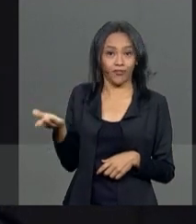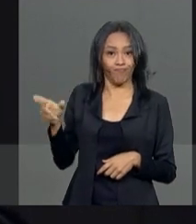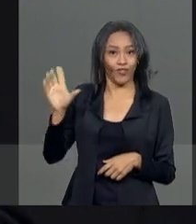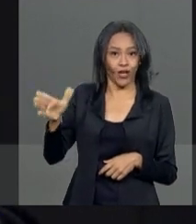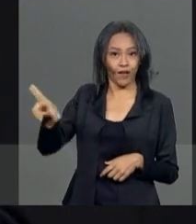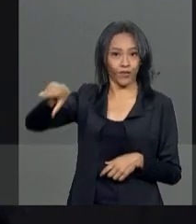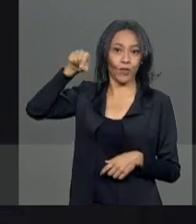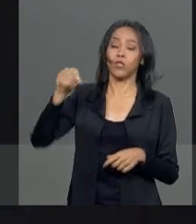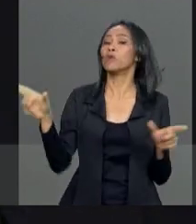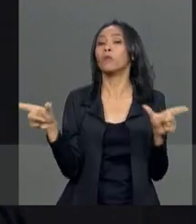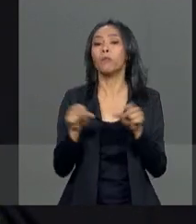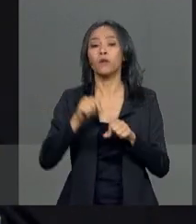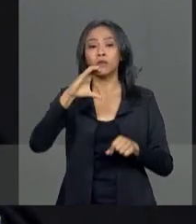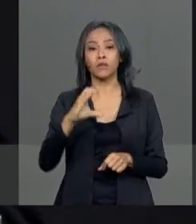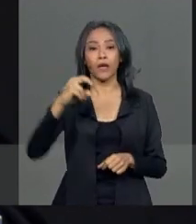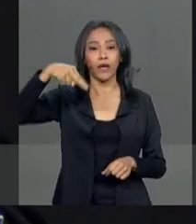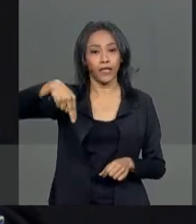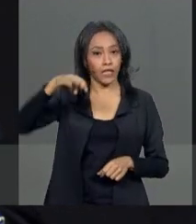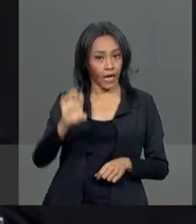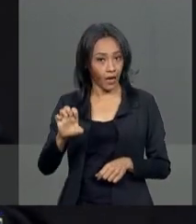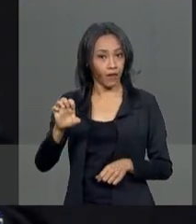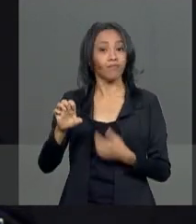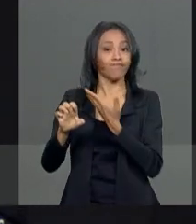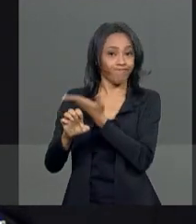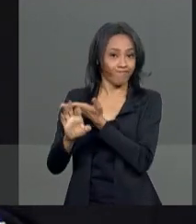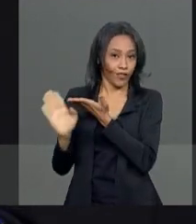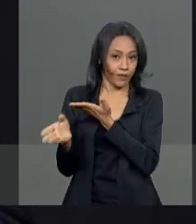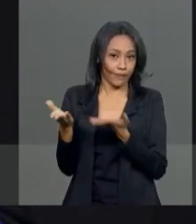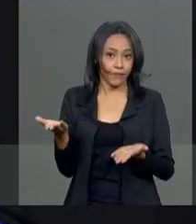agora de outubro, já deixo o convite a todos,